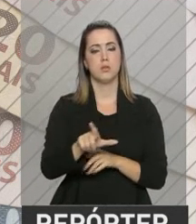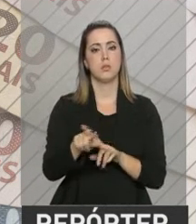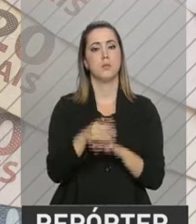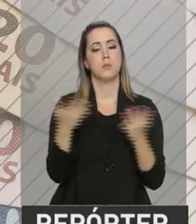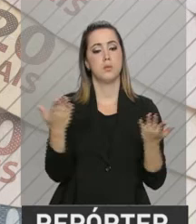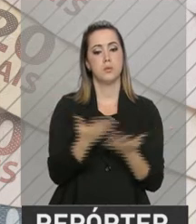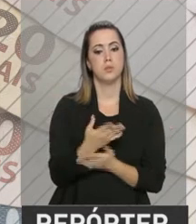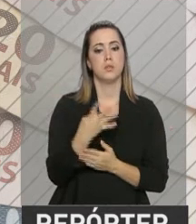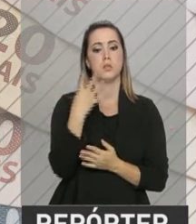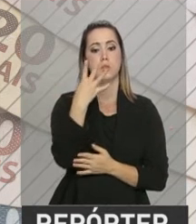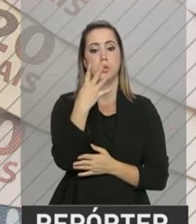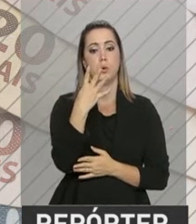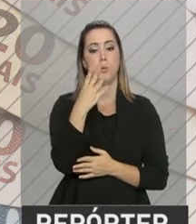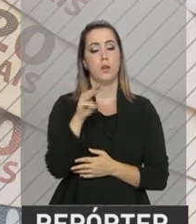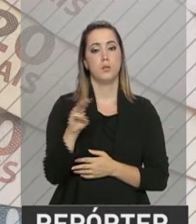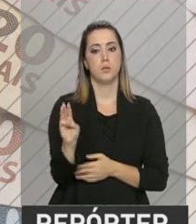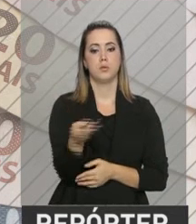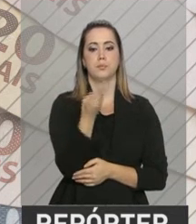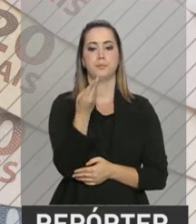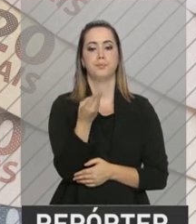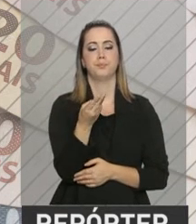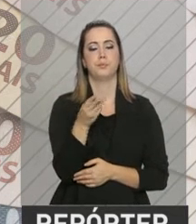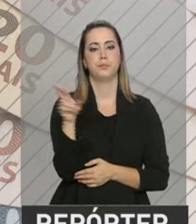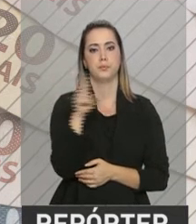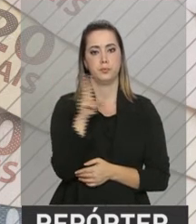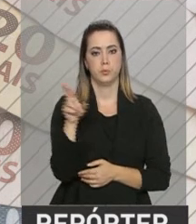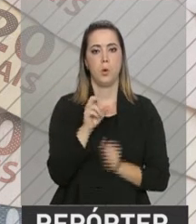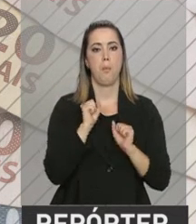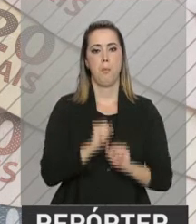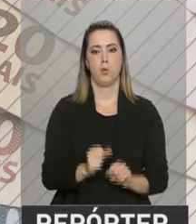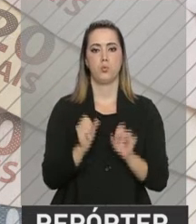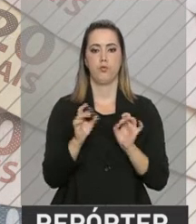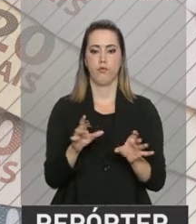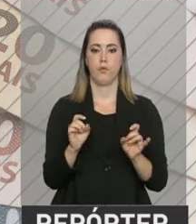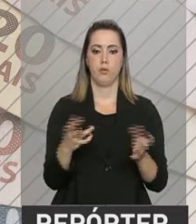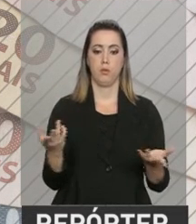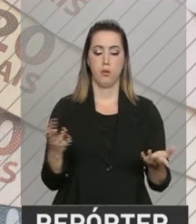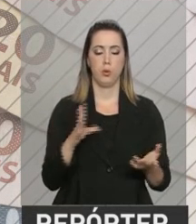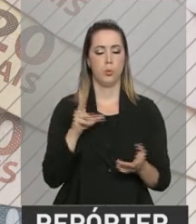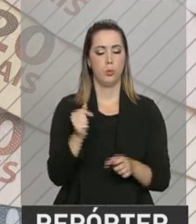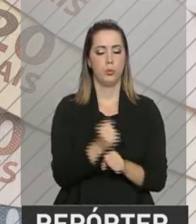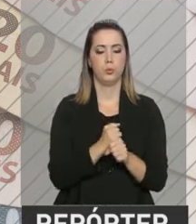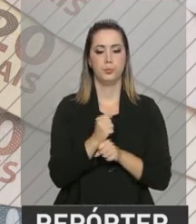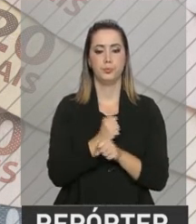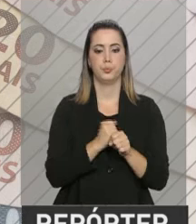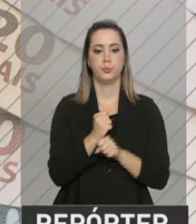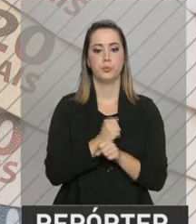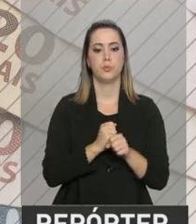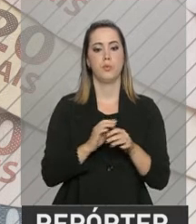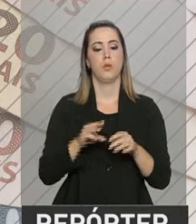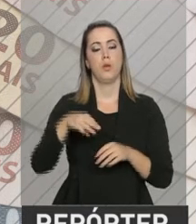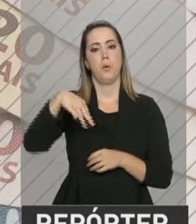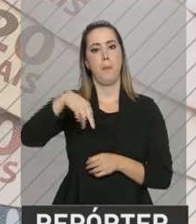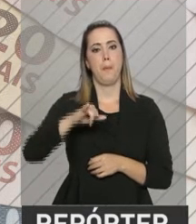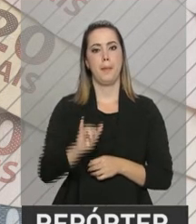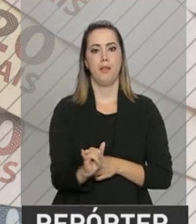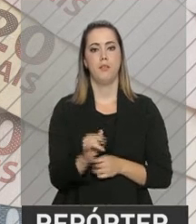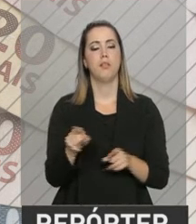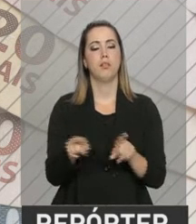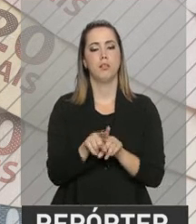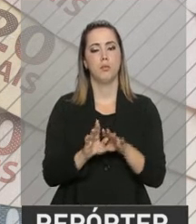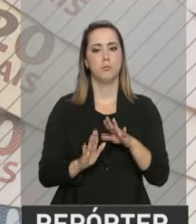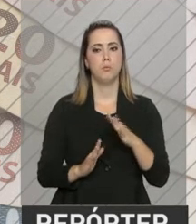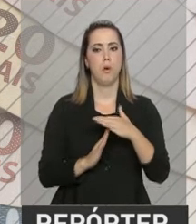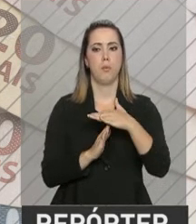mil para 4 milhões e 800 mil reais o teto anual de faturamento do microempreendedor individual mei também